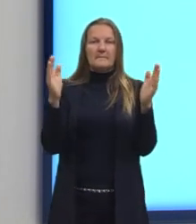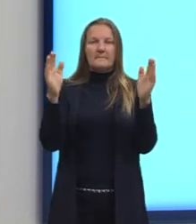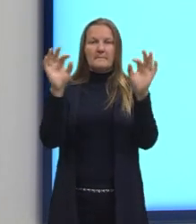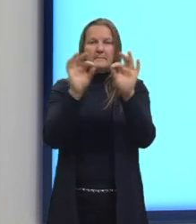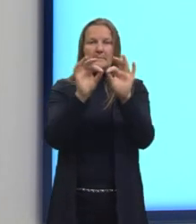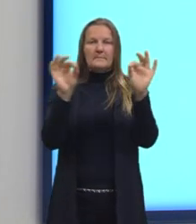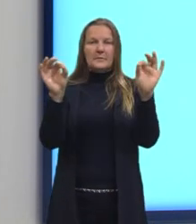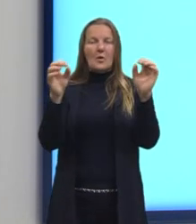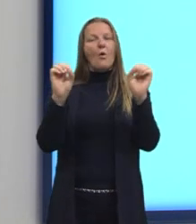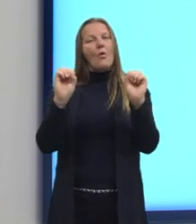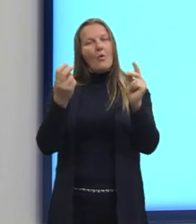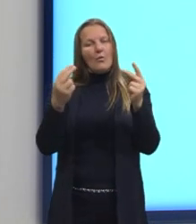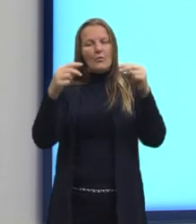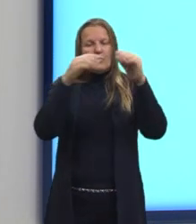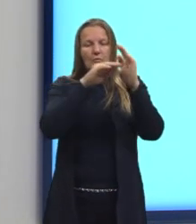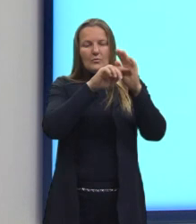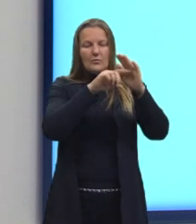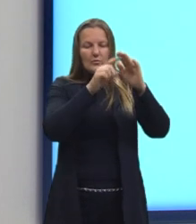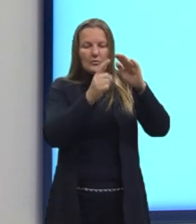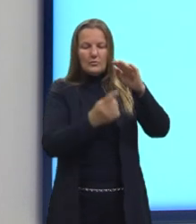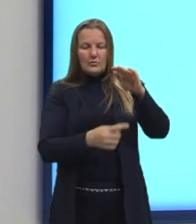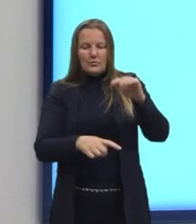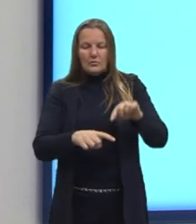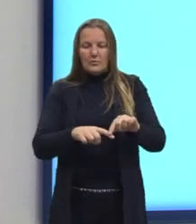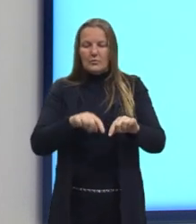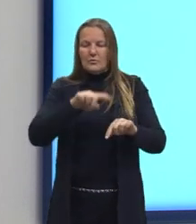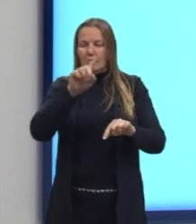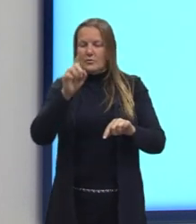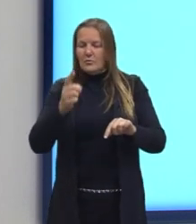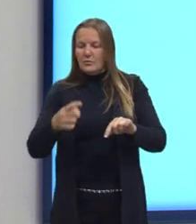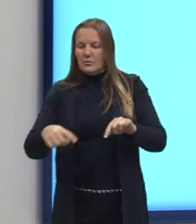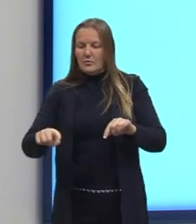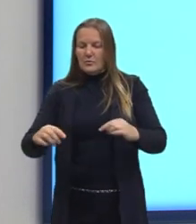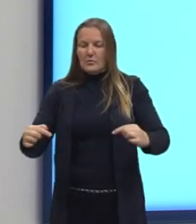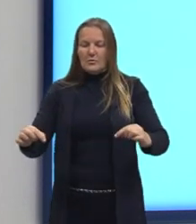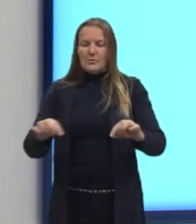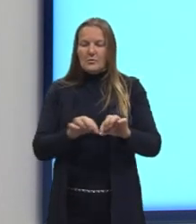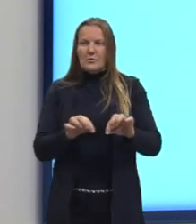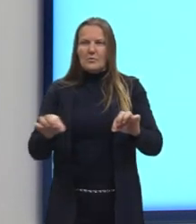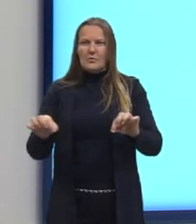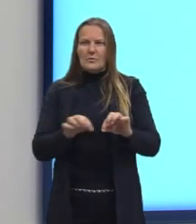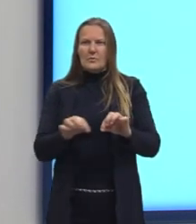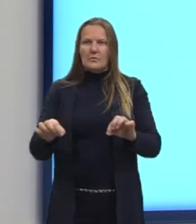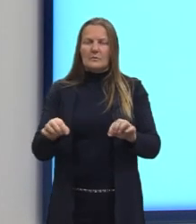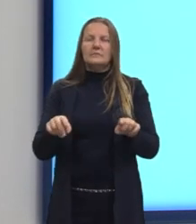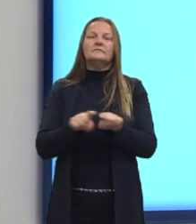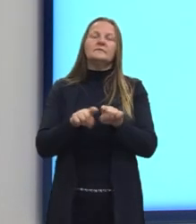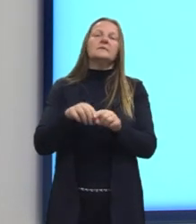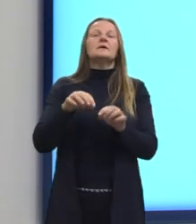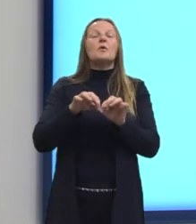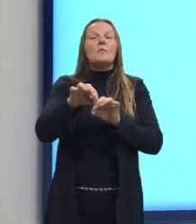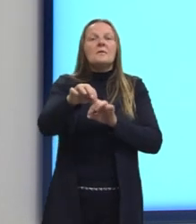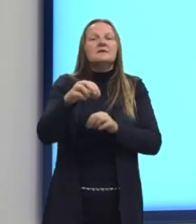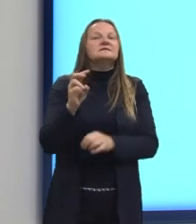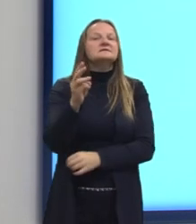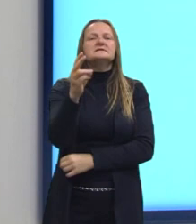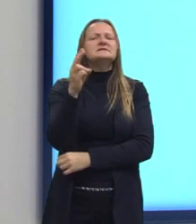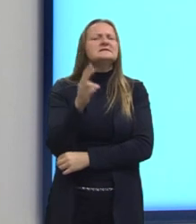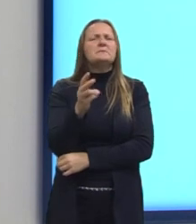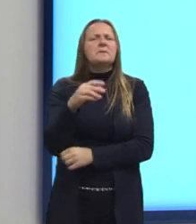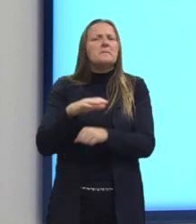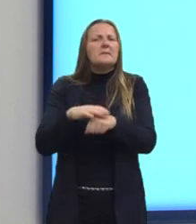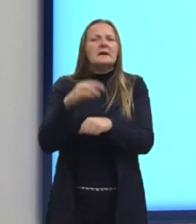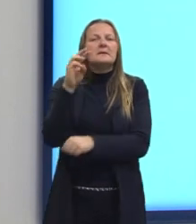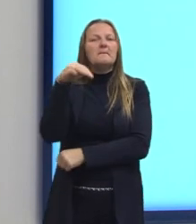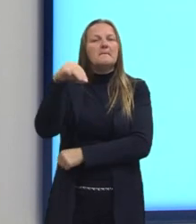ser do Vale também se não faz diferença e o comprimento de onda também vai ser medido em metros né geralmente é umas unidades de medida Muito